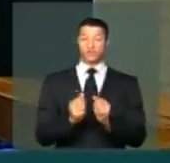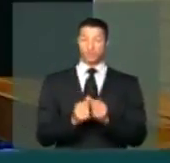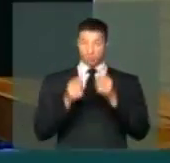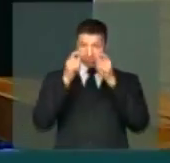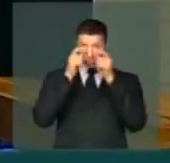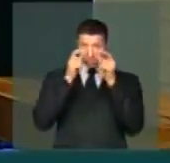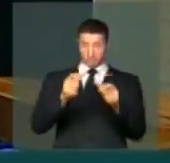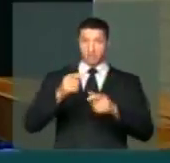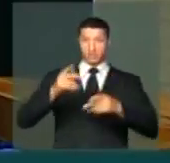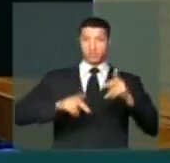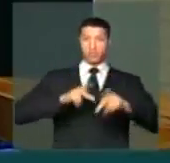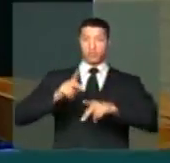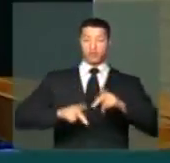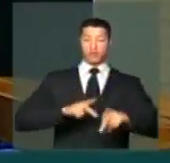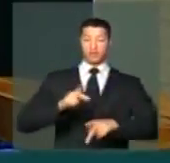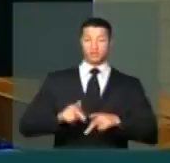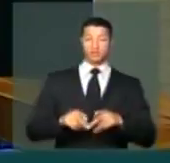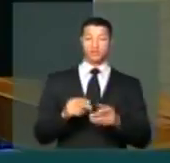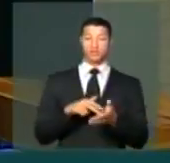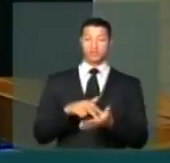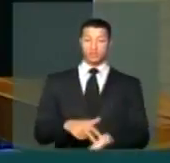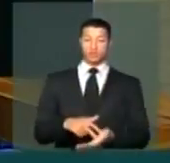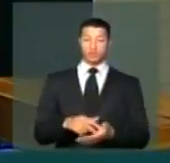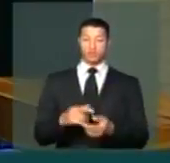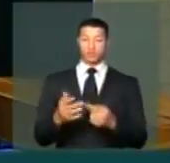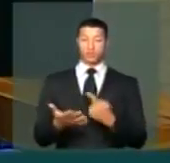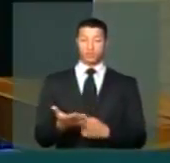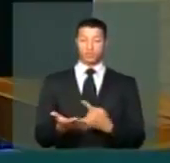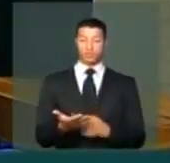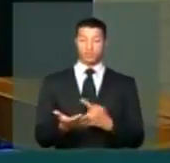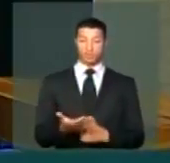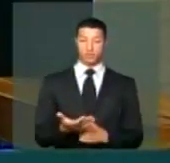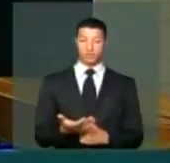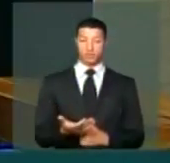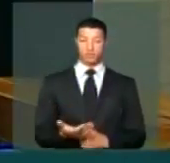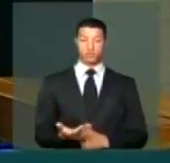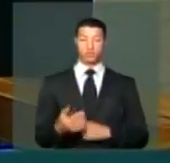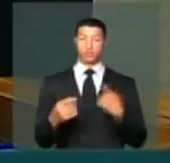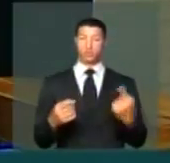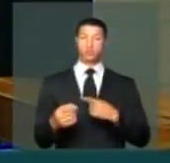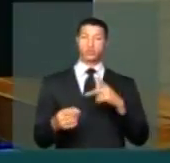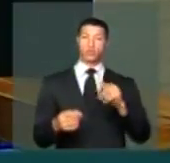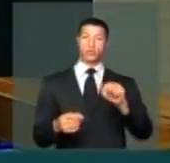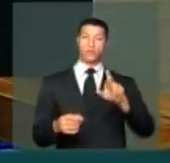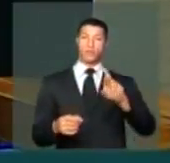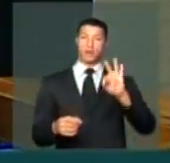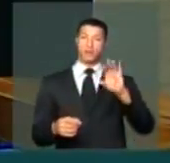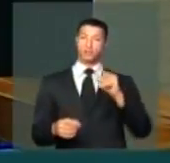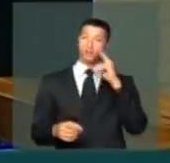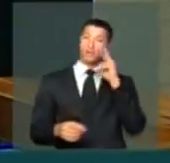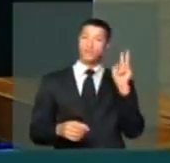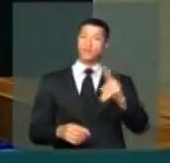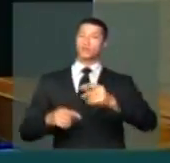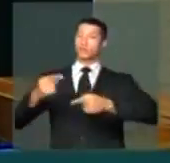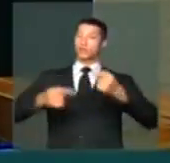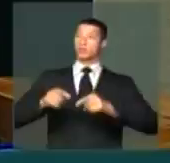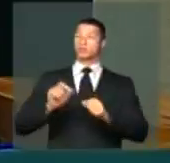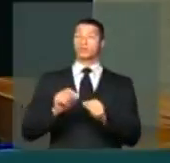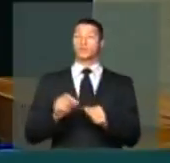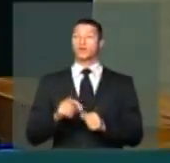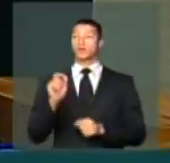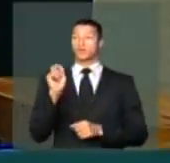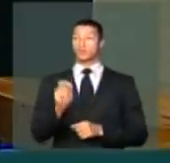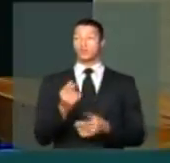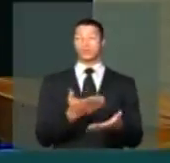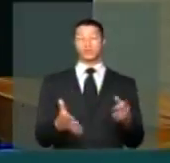interesses populares manteremos os compromissos do nosso partido e a visão programática que fez com